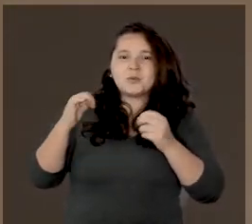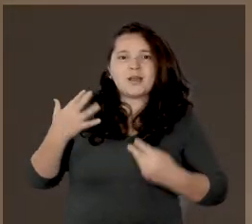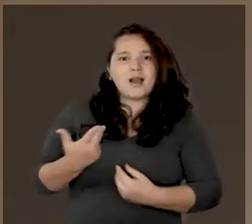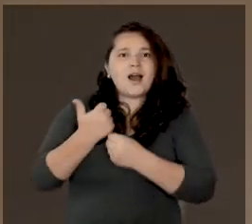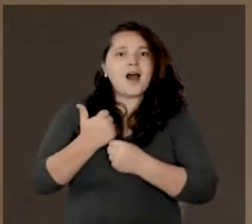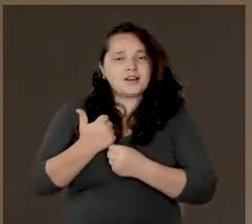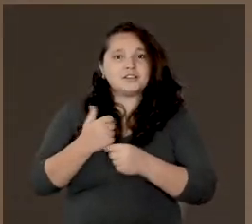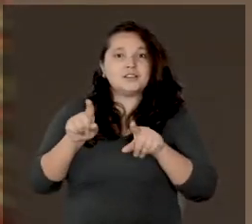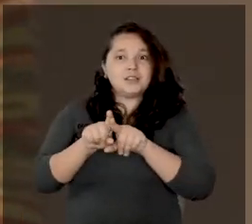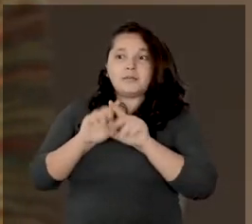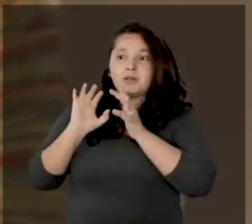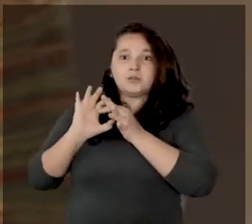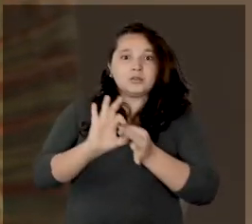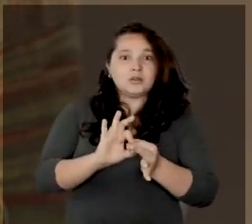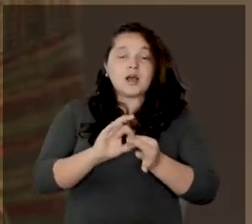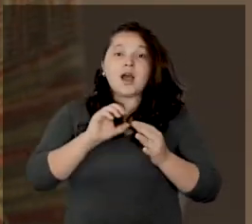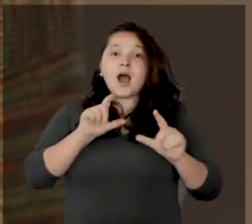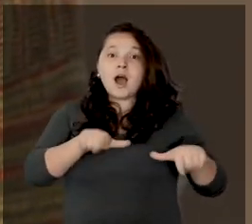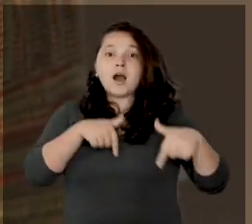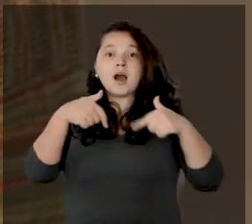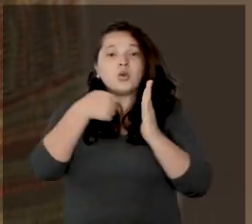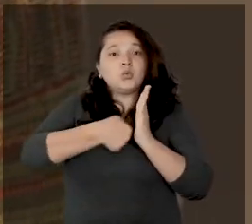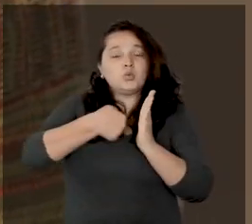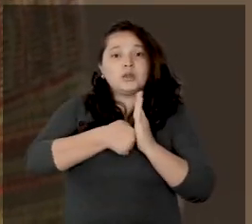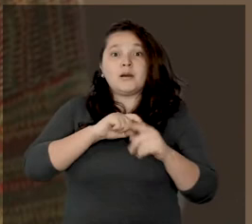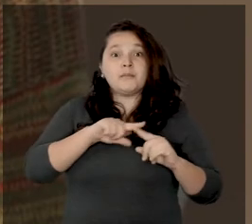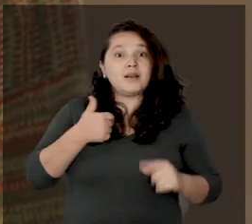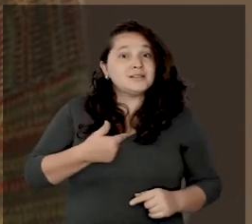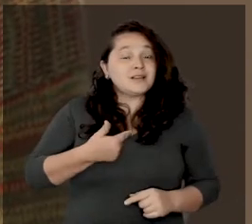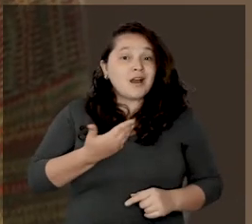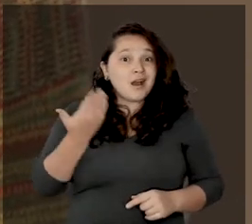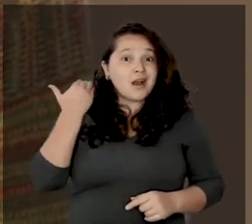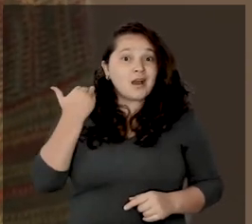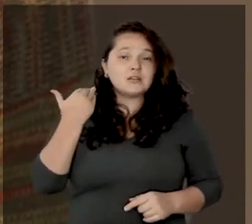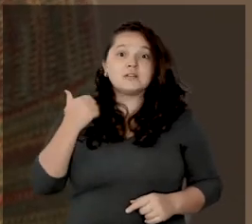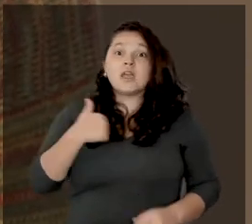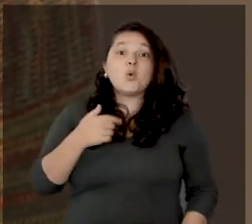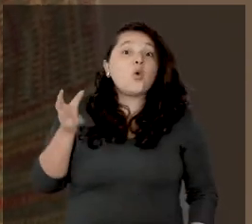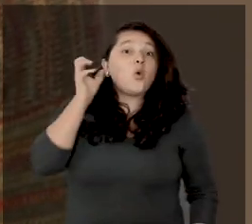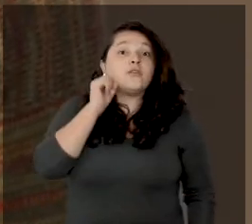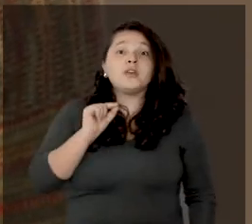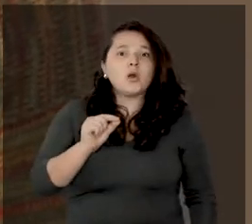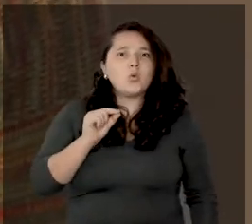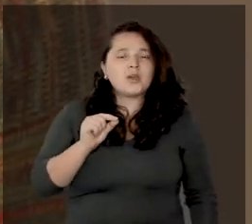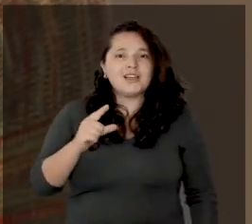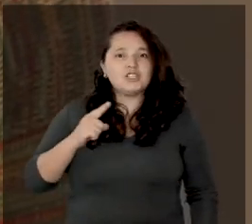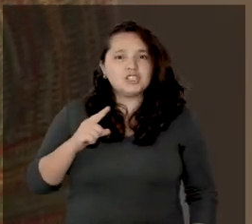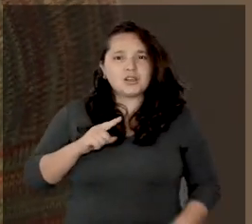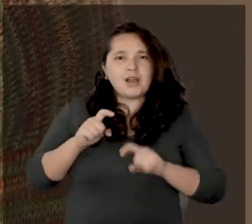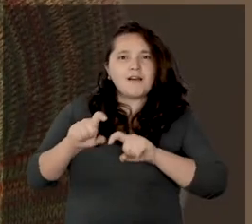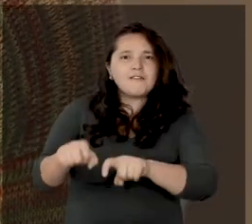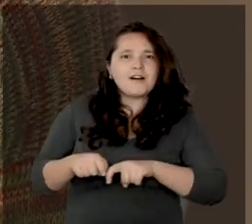naquela época, né, o que eu escutava era tiro dos fazendeiros nos meus próprios parentes lá da região,